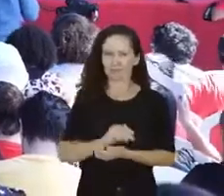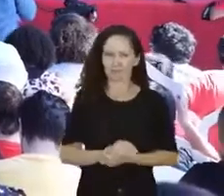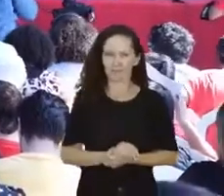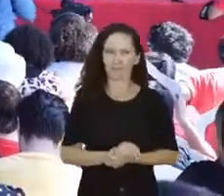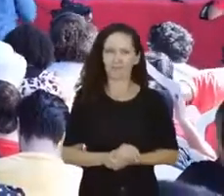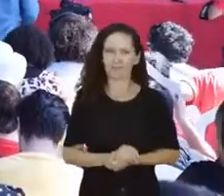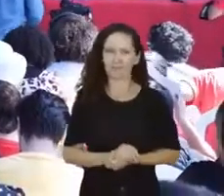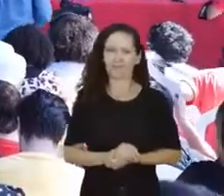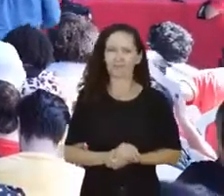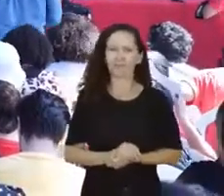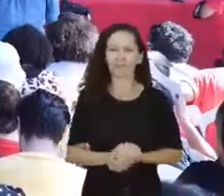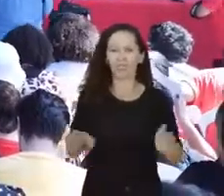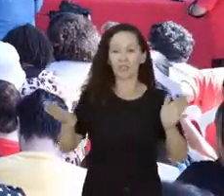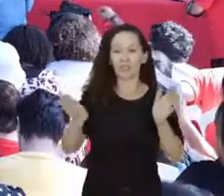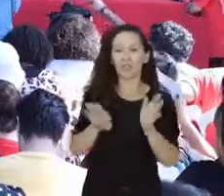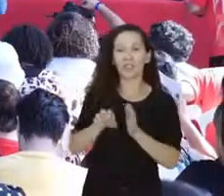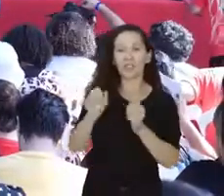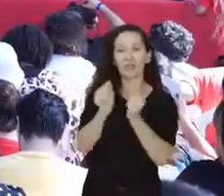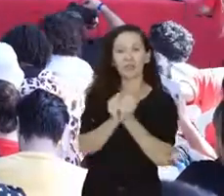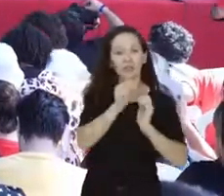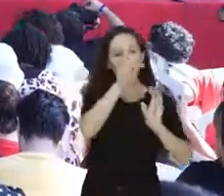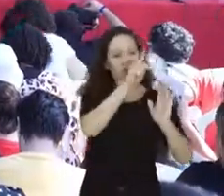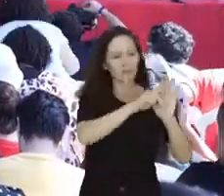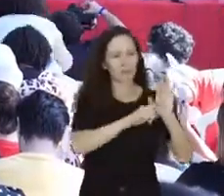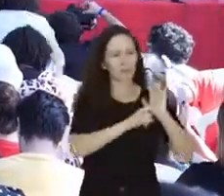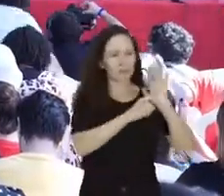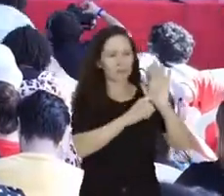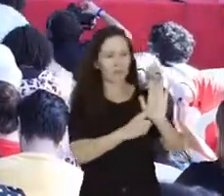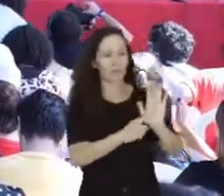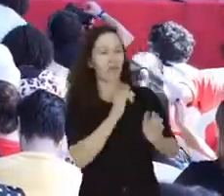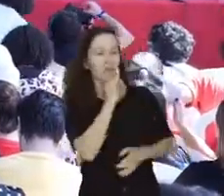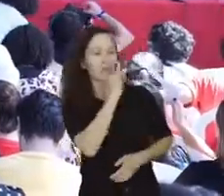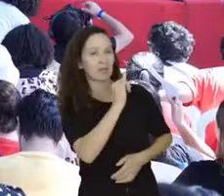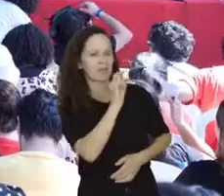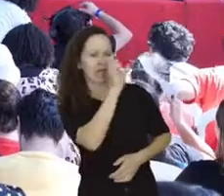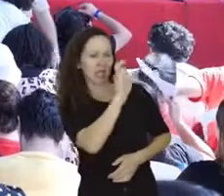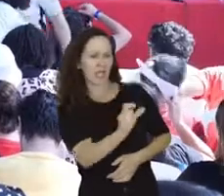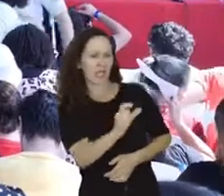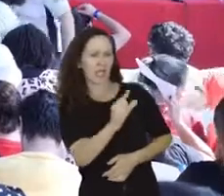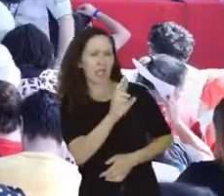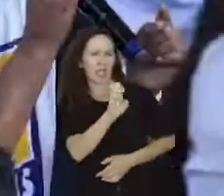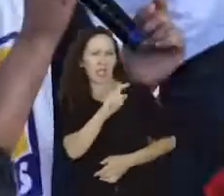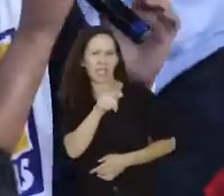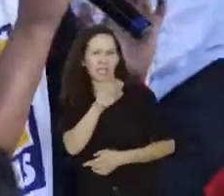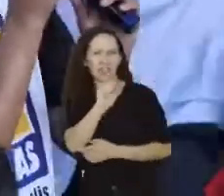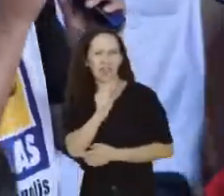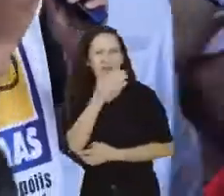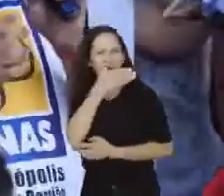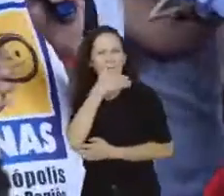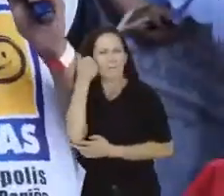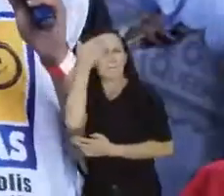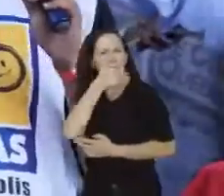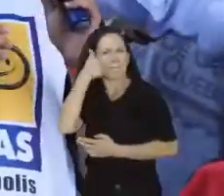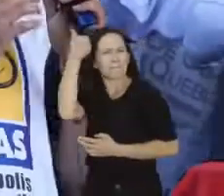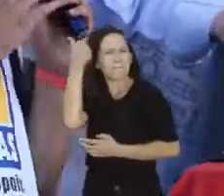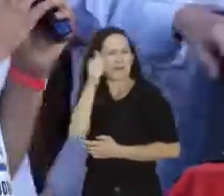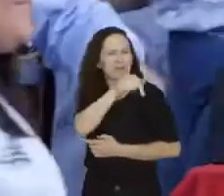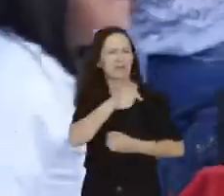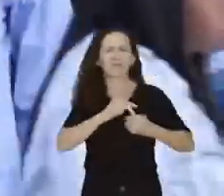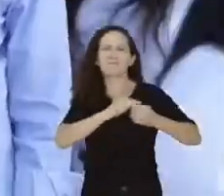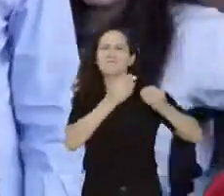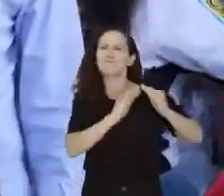ela traz projetos, ela fala assim: Reginaldo, é o melhor do melhor para Heliópolis, e nada menos. Então,